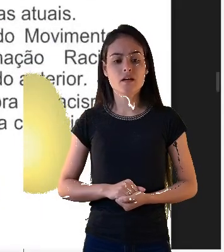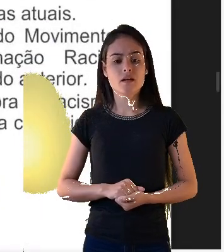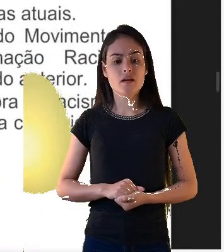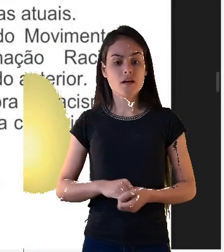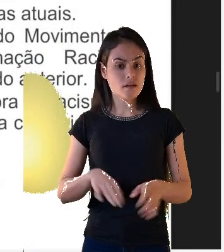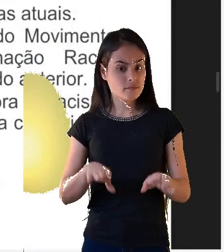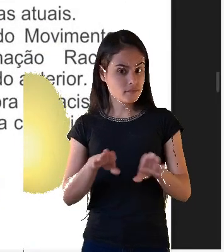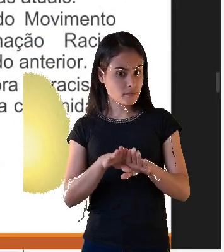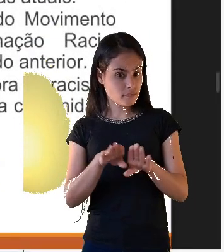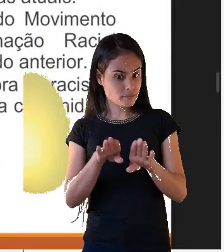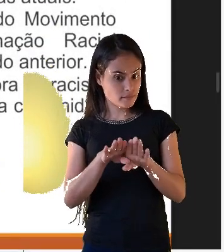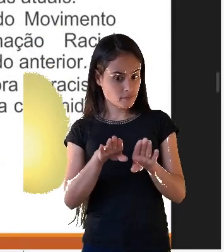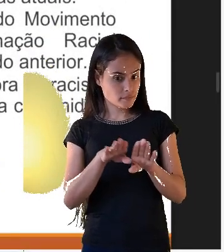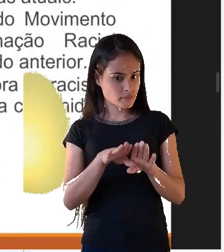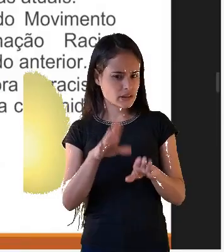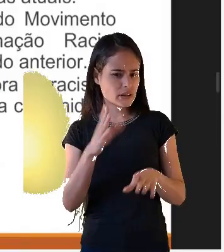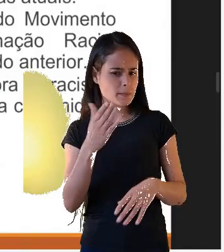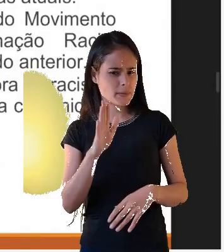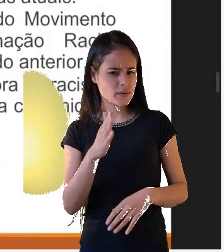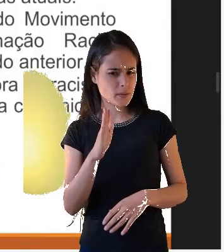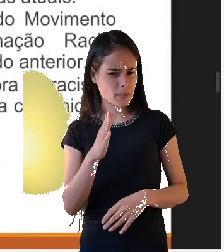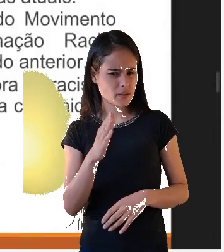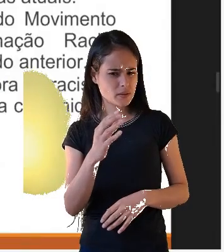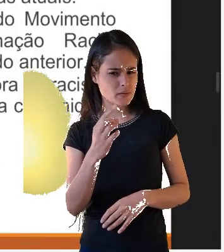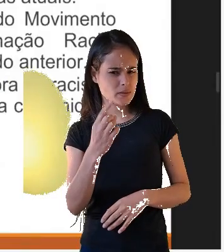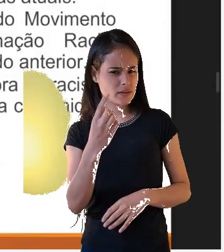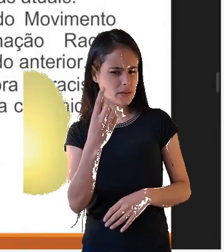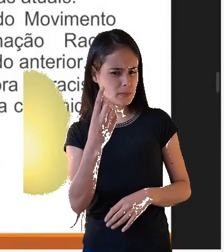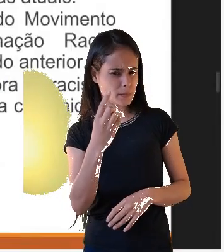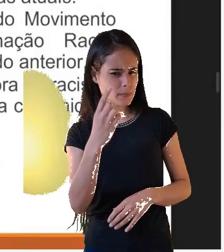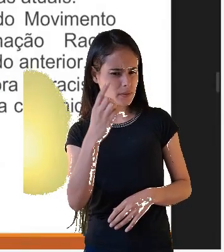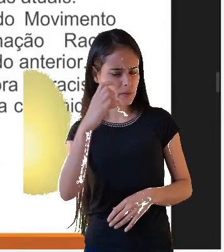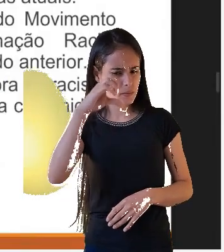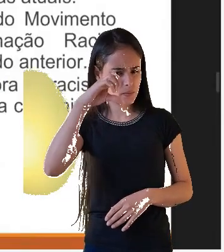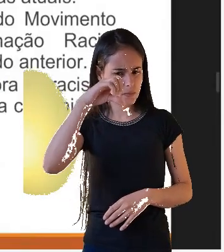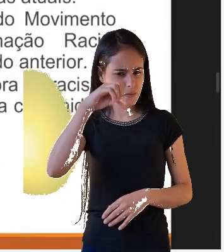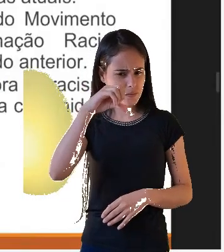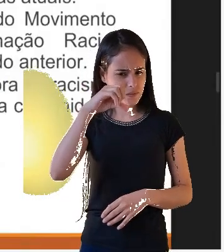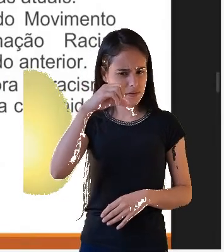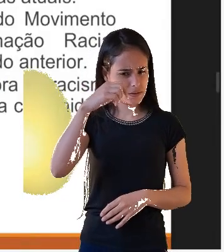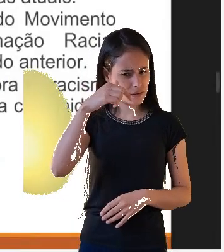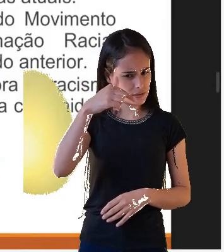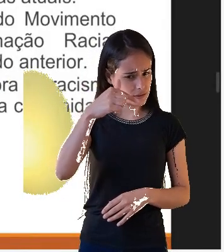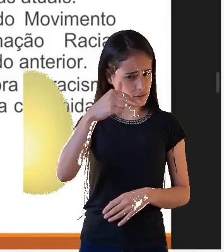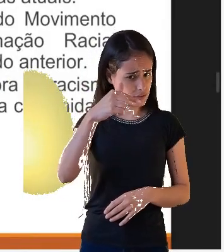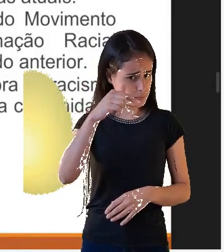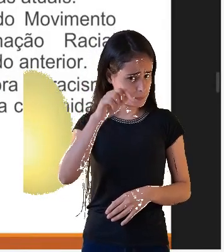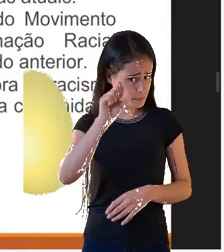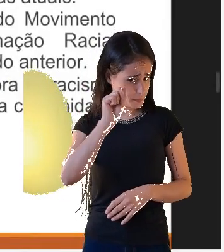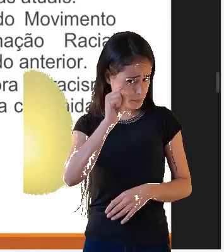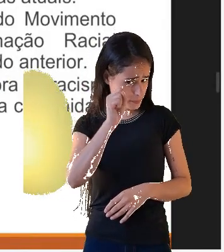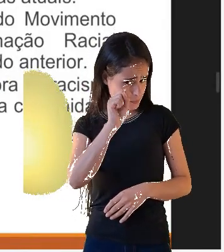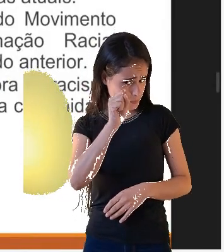Aqui a gente também tem na década, né, durante a ditadura,